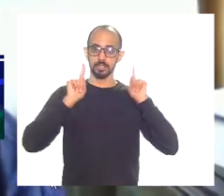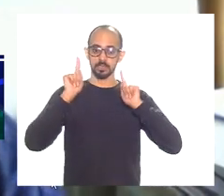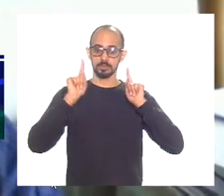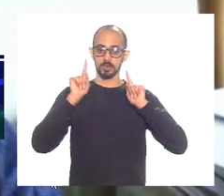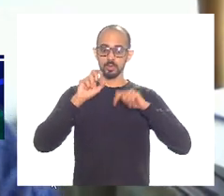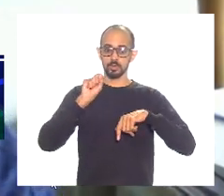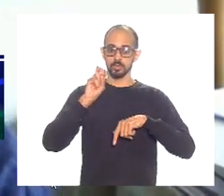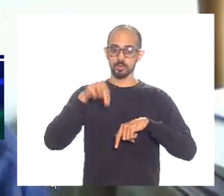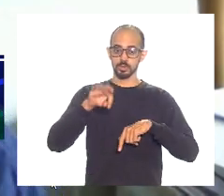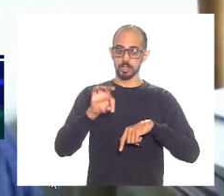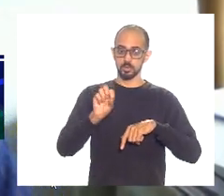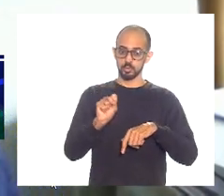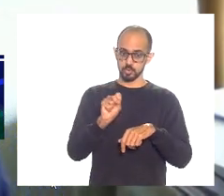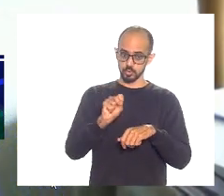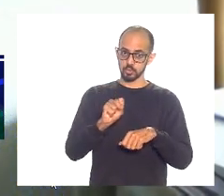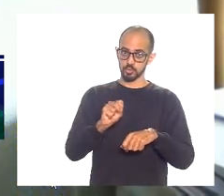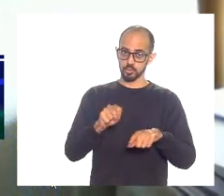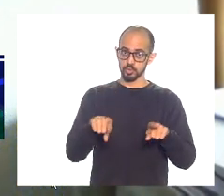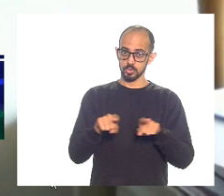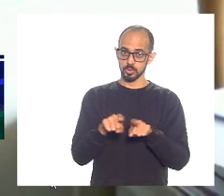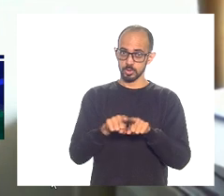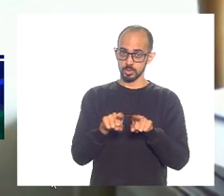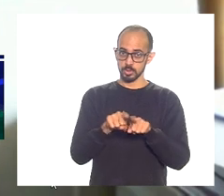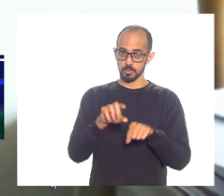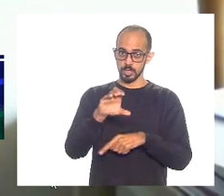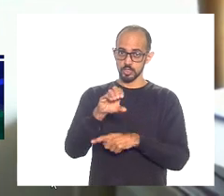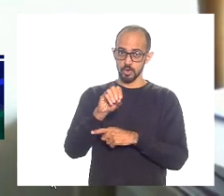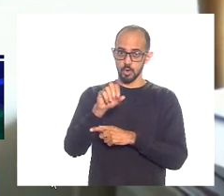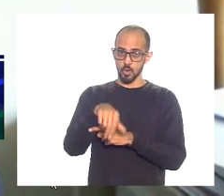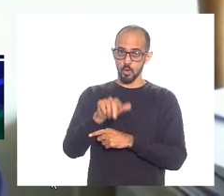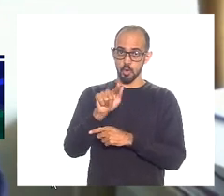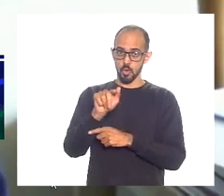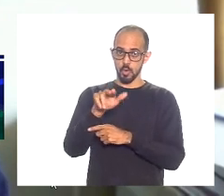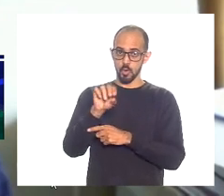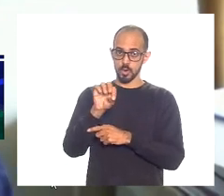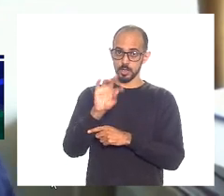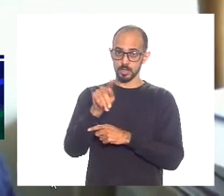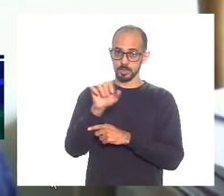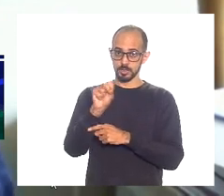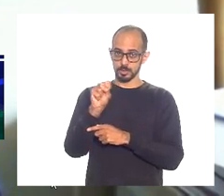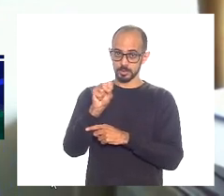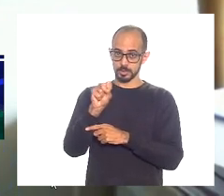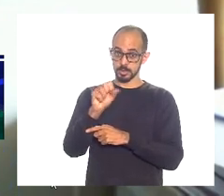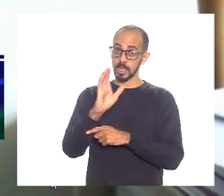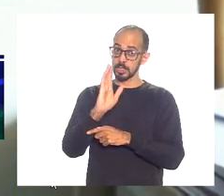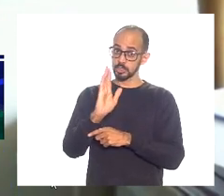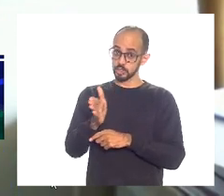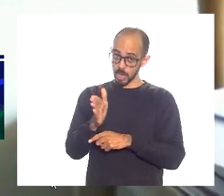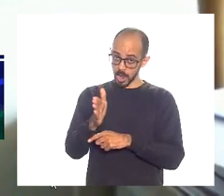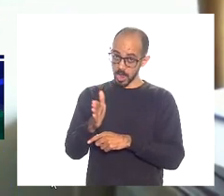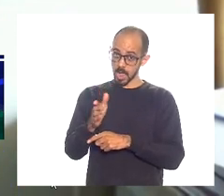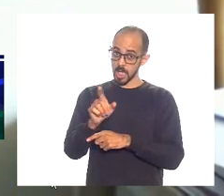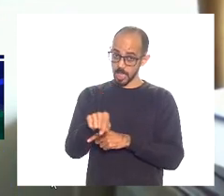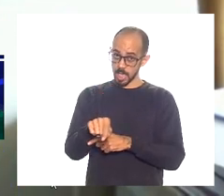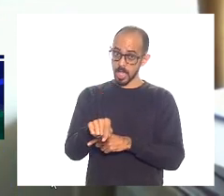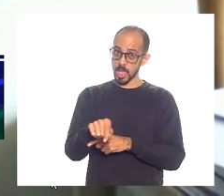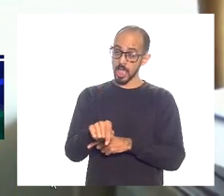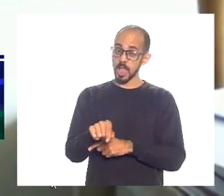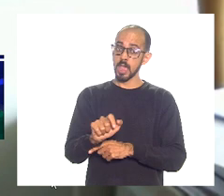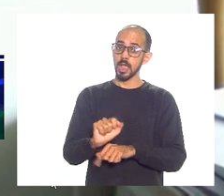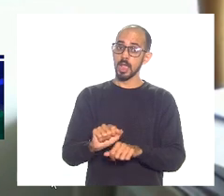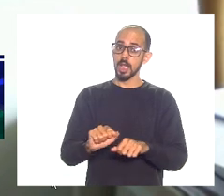Dumont e de Congonhas. E ela já é operadora do